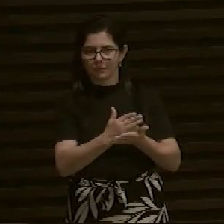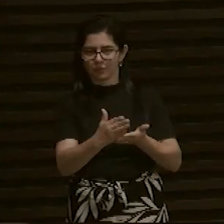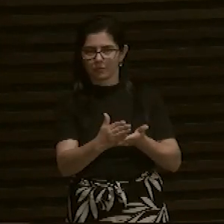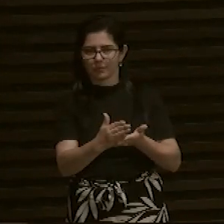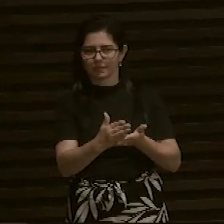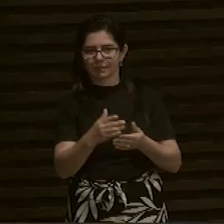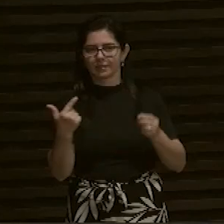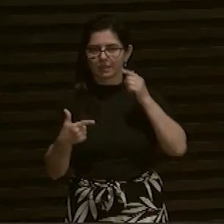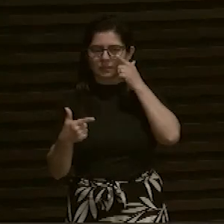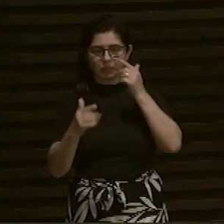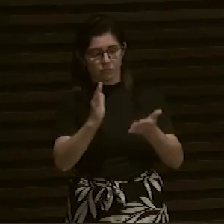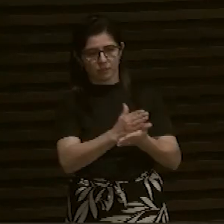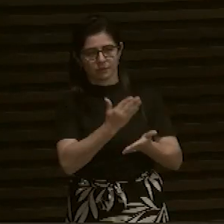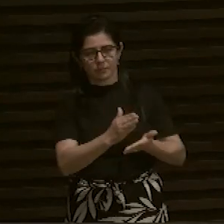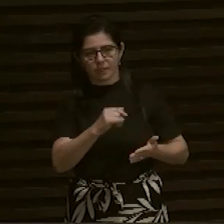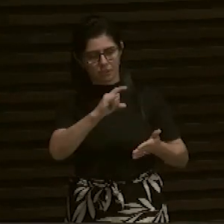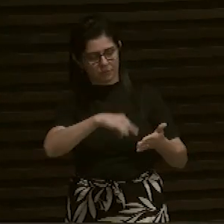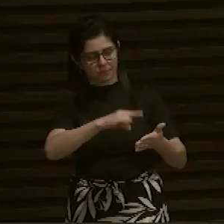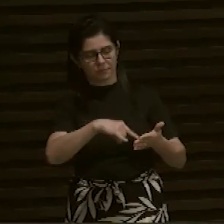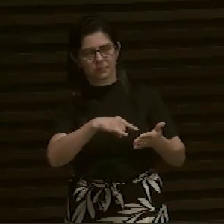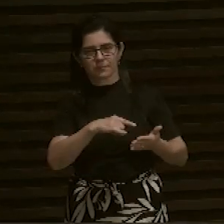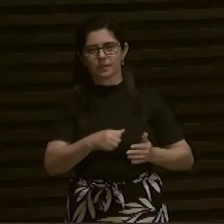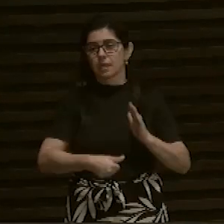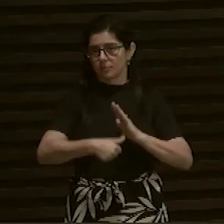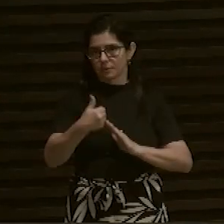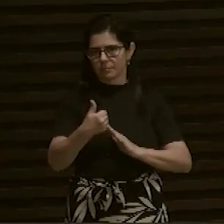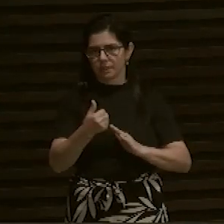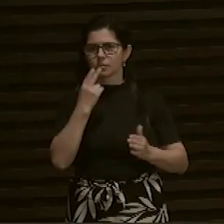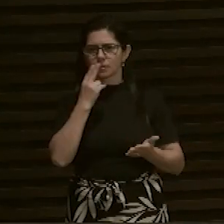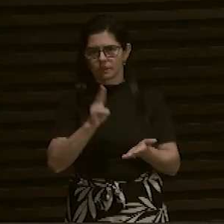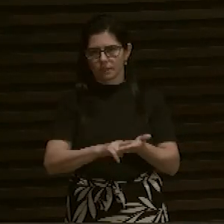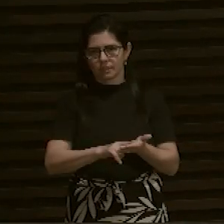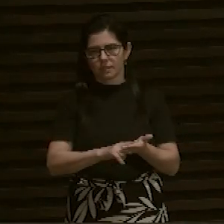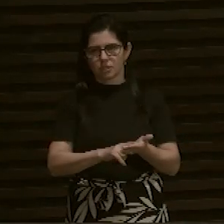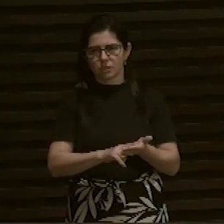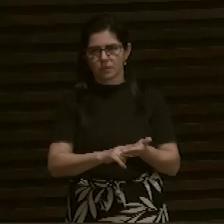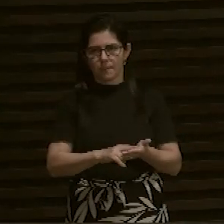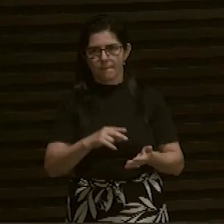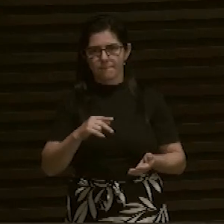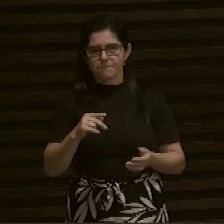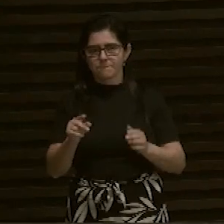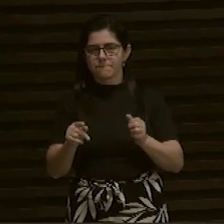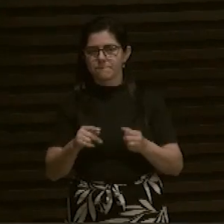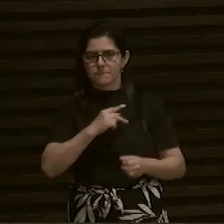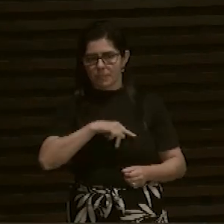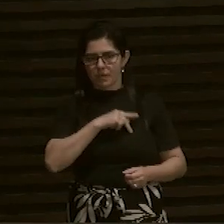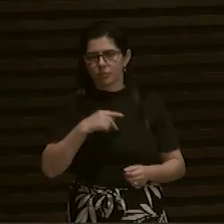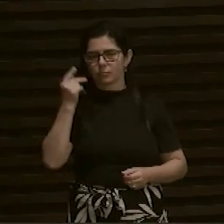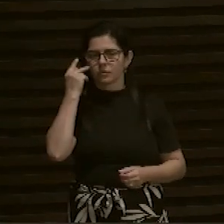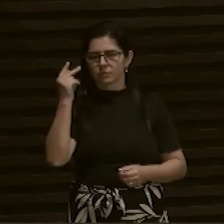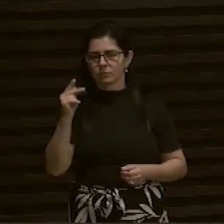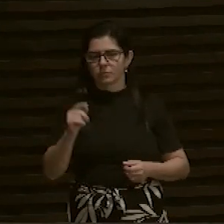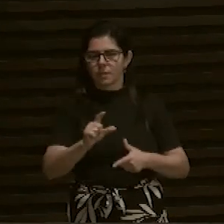boletim, tá bom? Então, vamos lá. Na primeira carta de Paulo aos Coríntios, percebemos que a igreja de Corinto estava